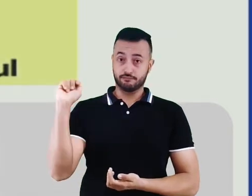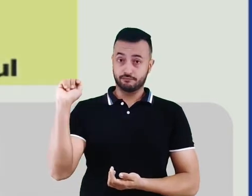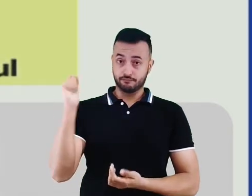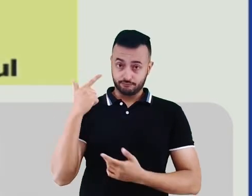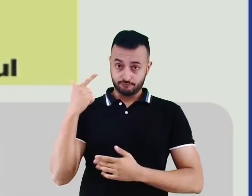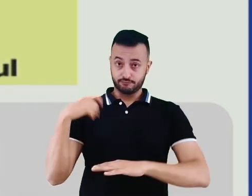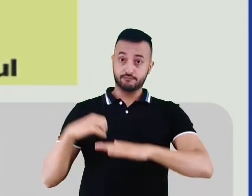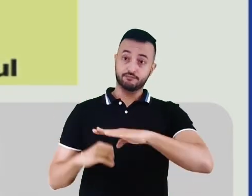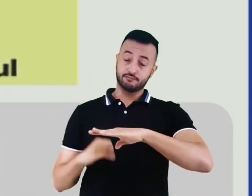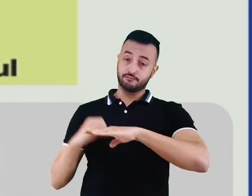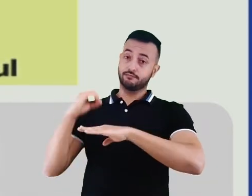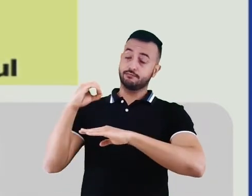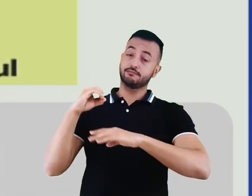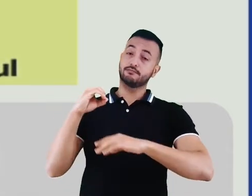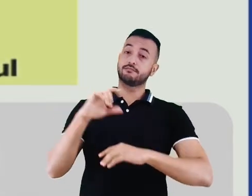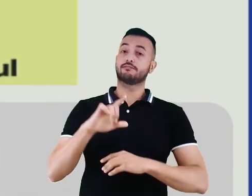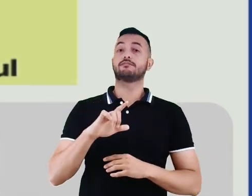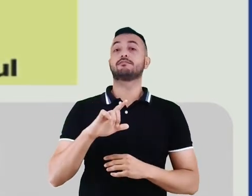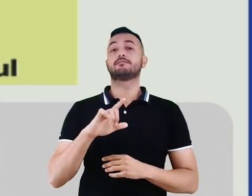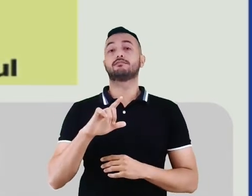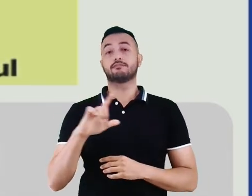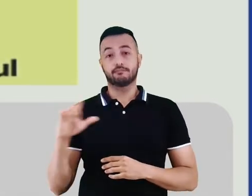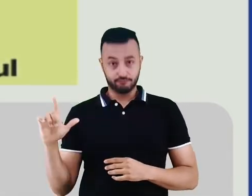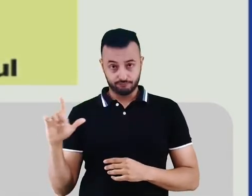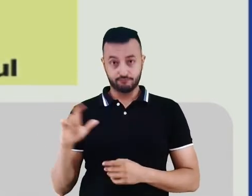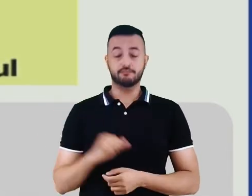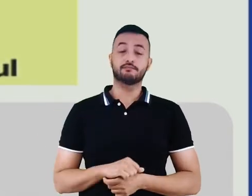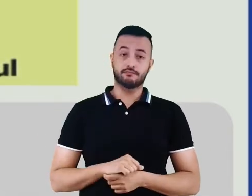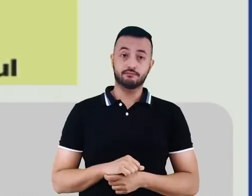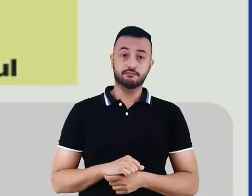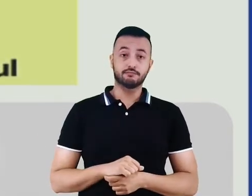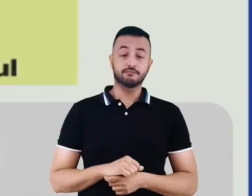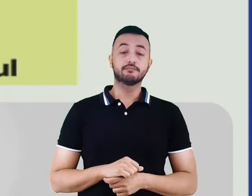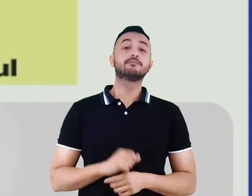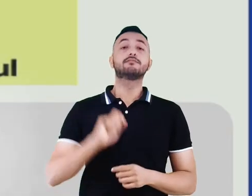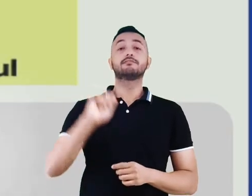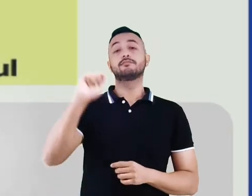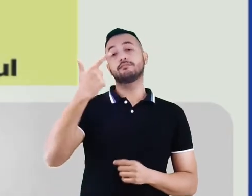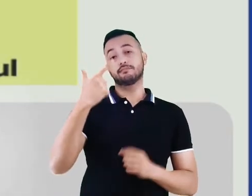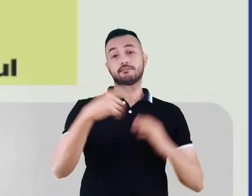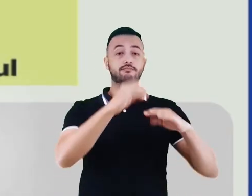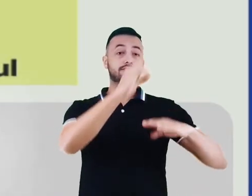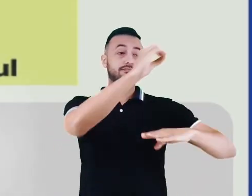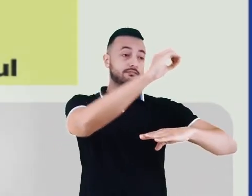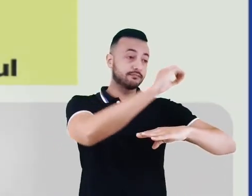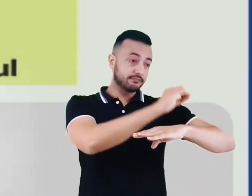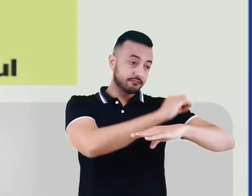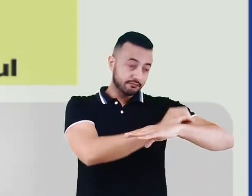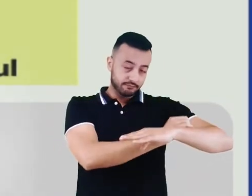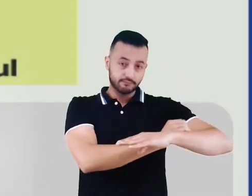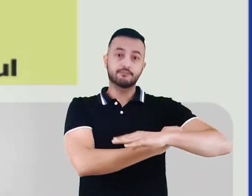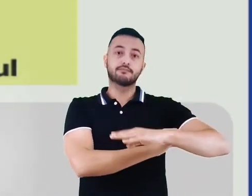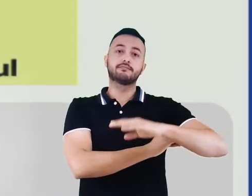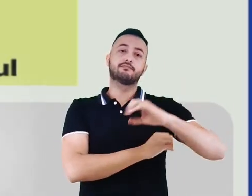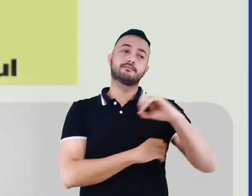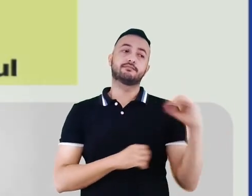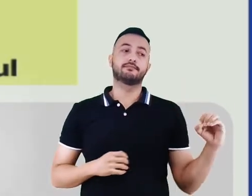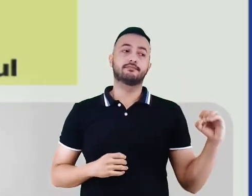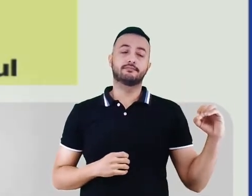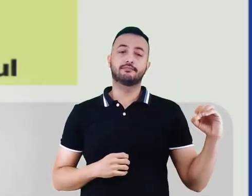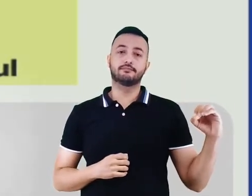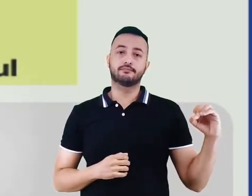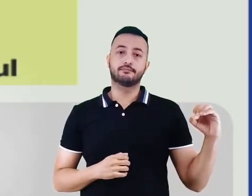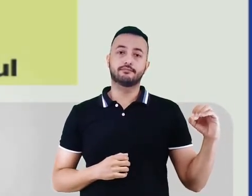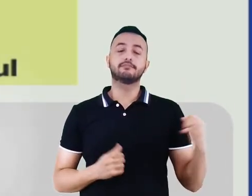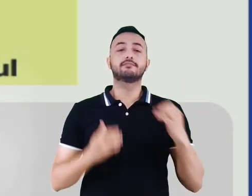nasce é o leste. O lado onde o sol se põe É o oeste.